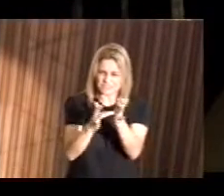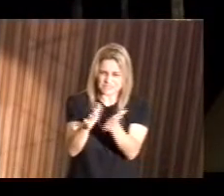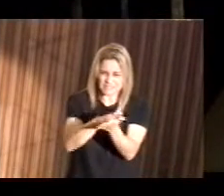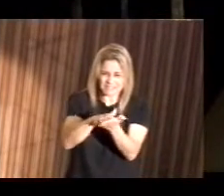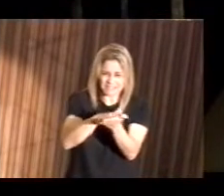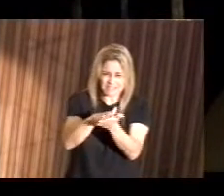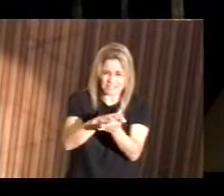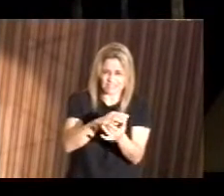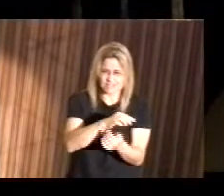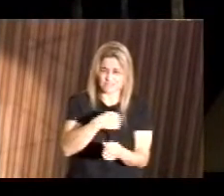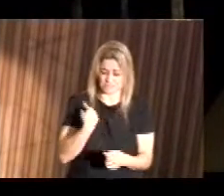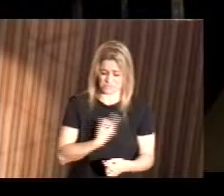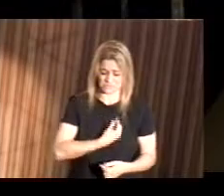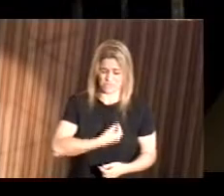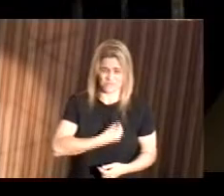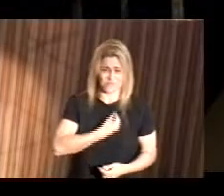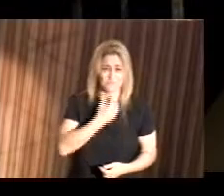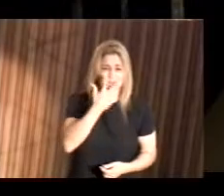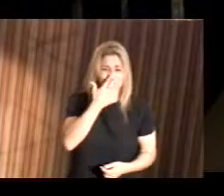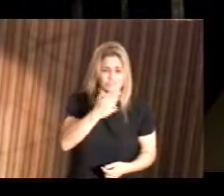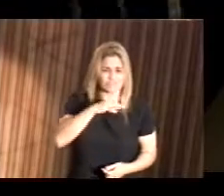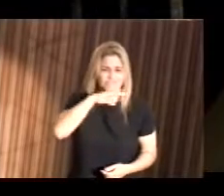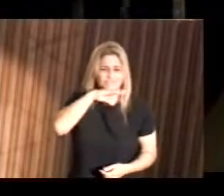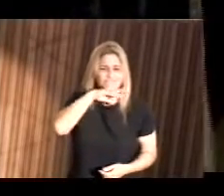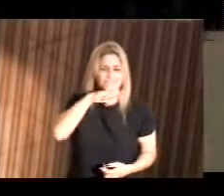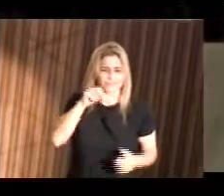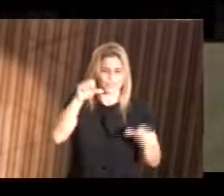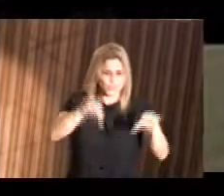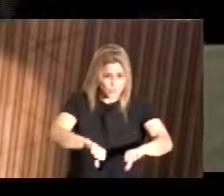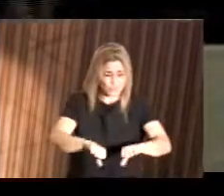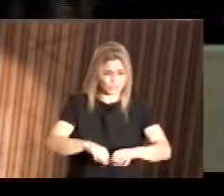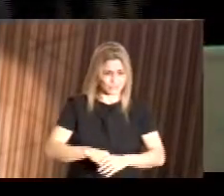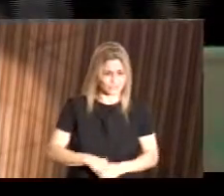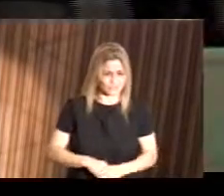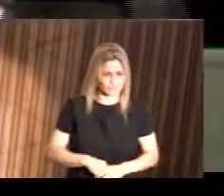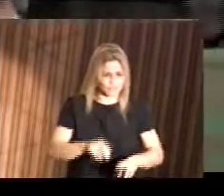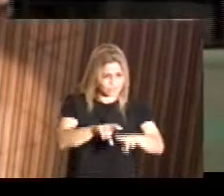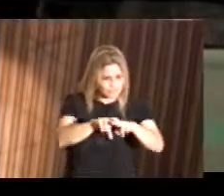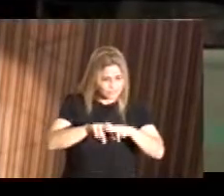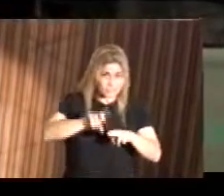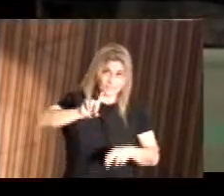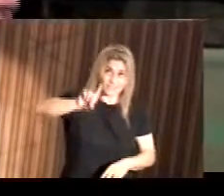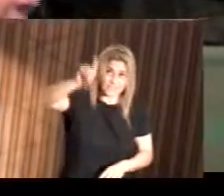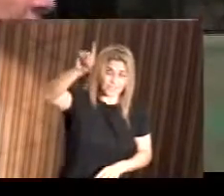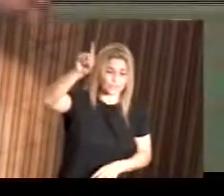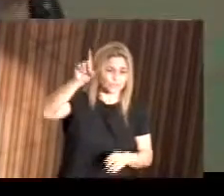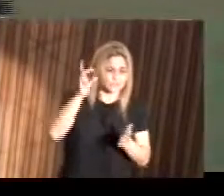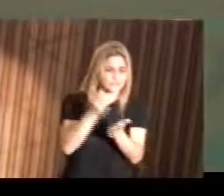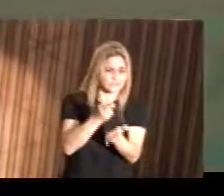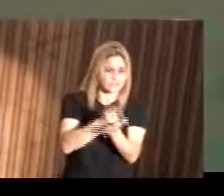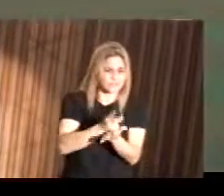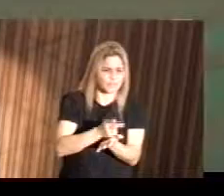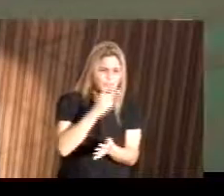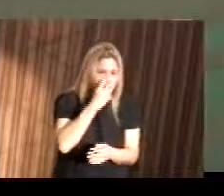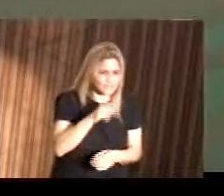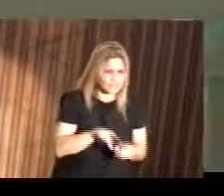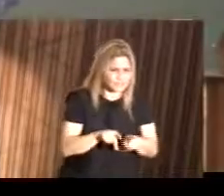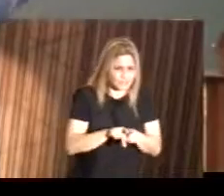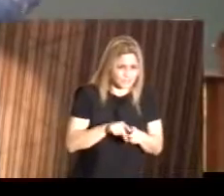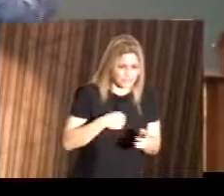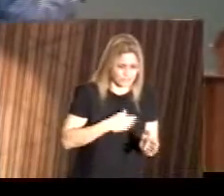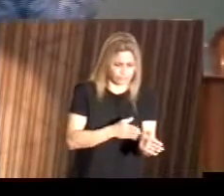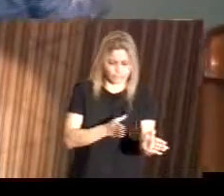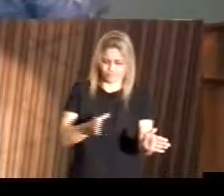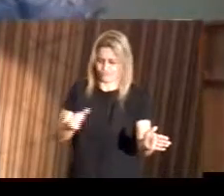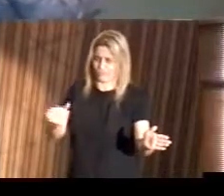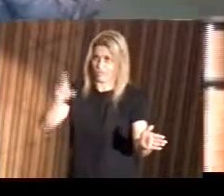nada. Não tem jeito, querido. É por isso que Deus disciplina os seus filhos.